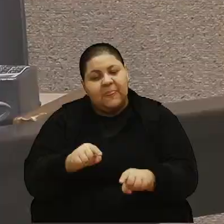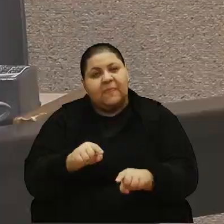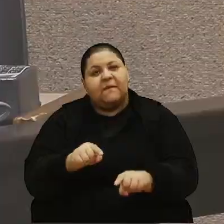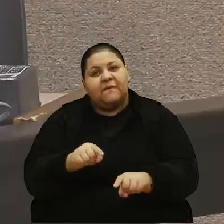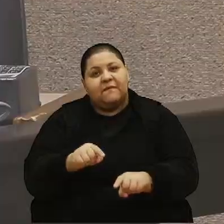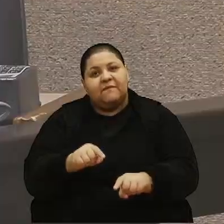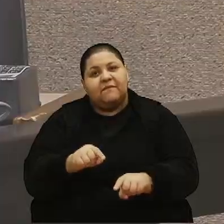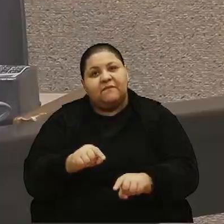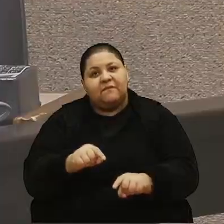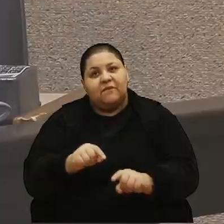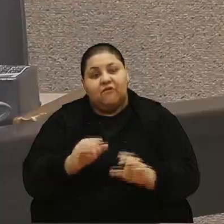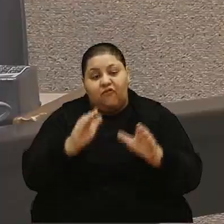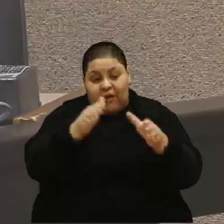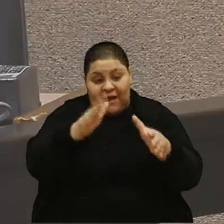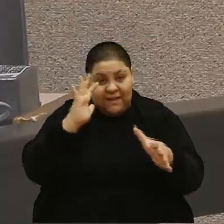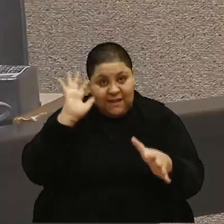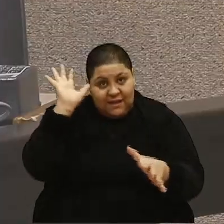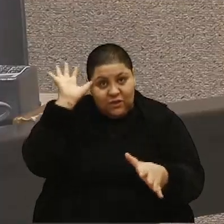em cima da solução.